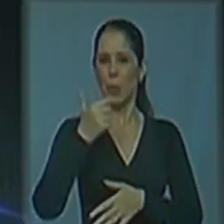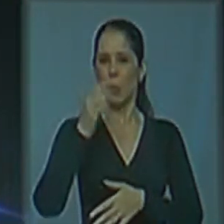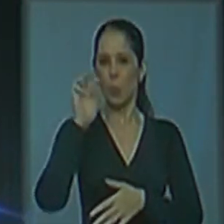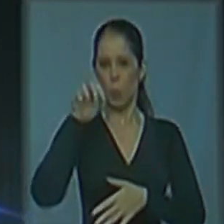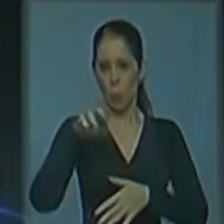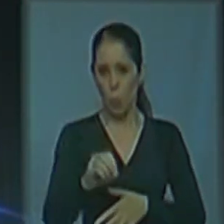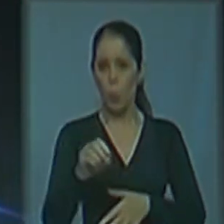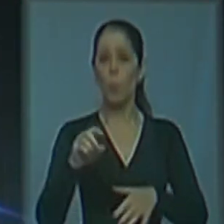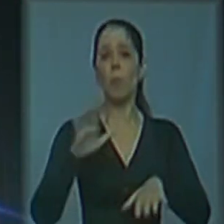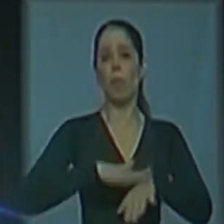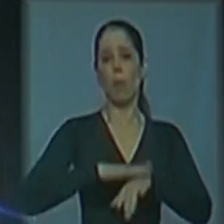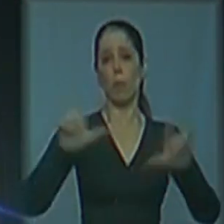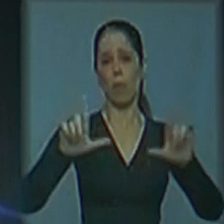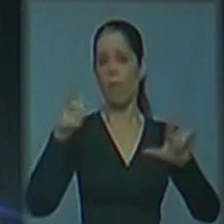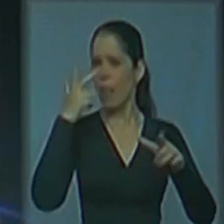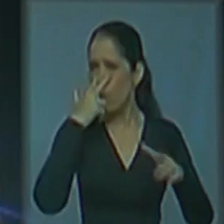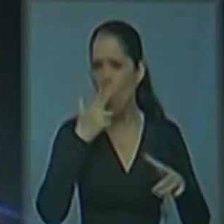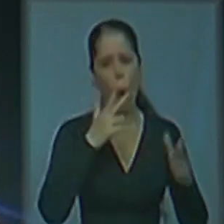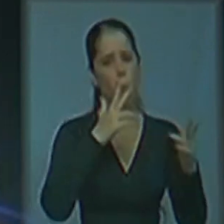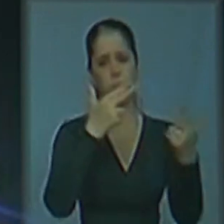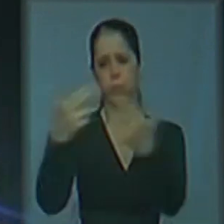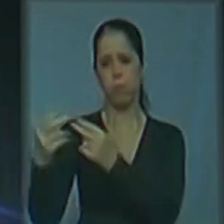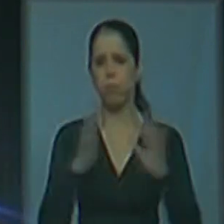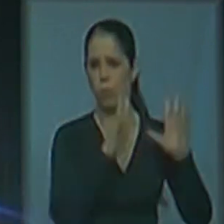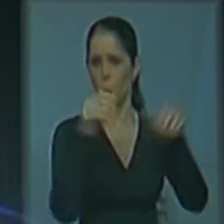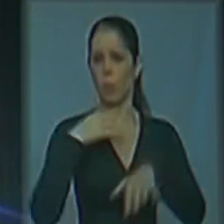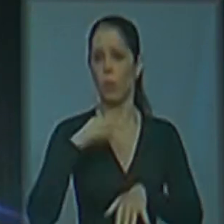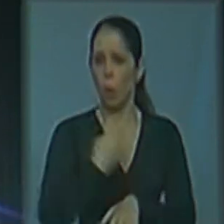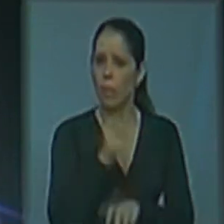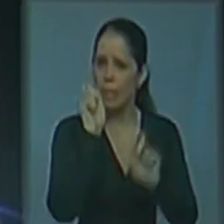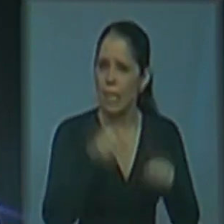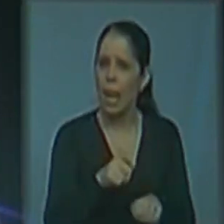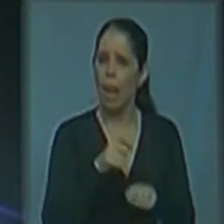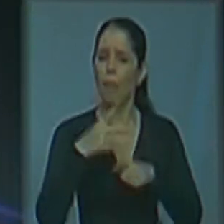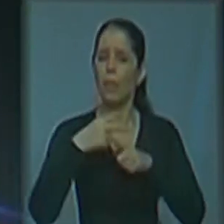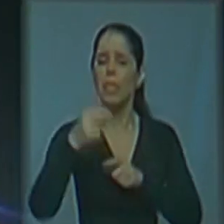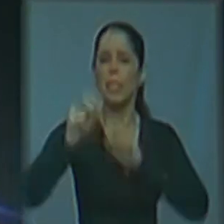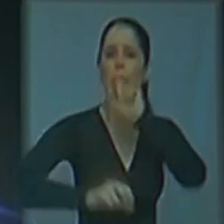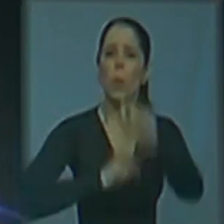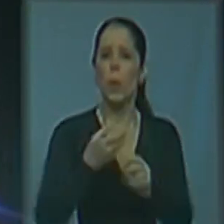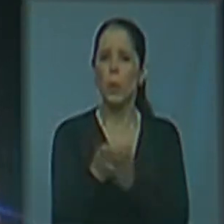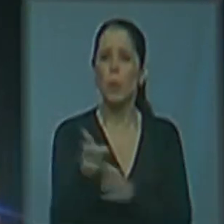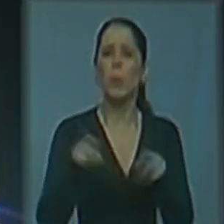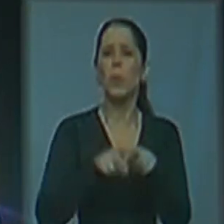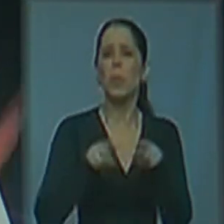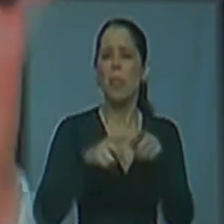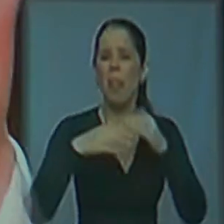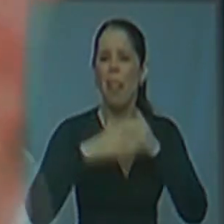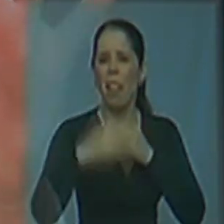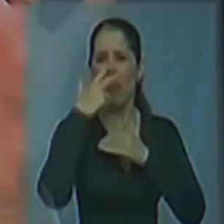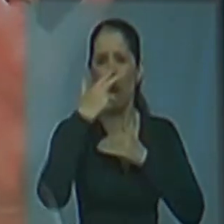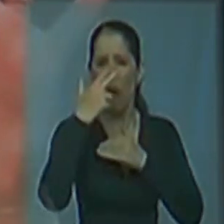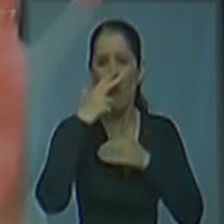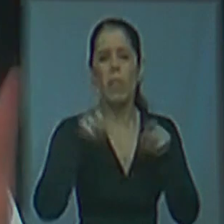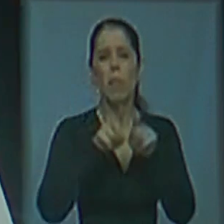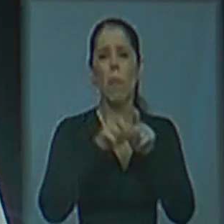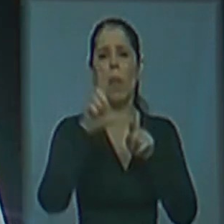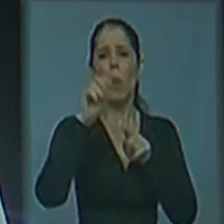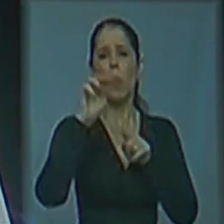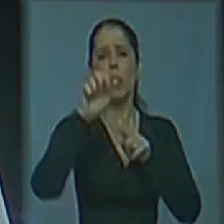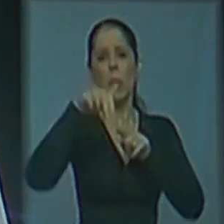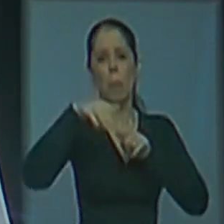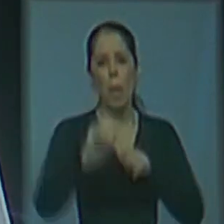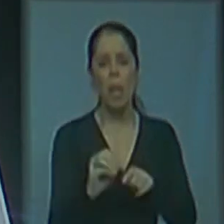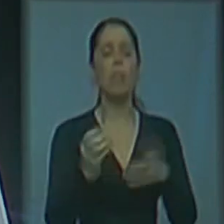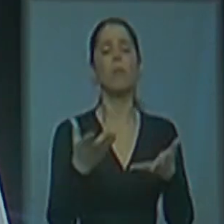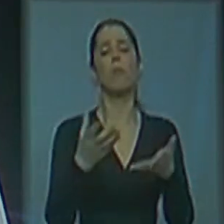entre os candidatos. Nós podemos vencer o continuismo e o loteamento partidário. Eu tenho as mãos limpas e quero